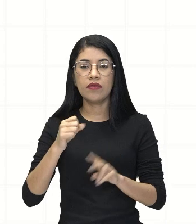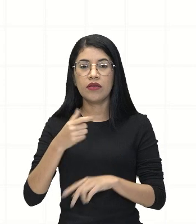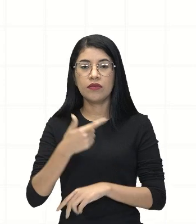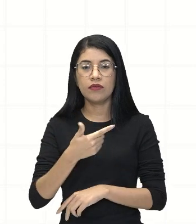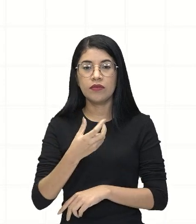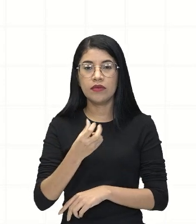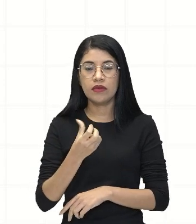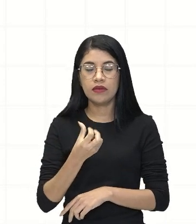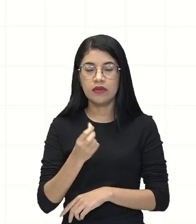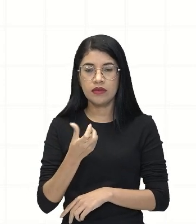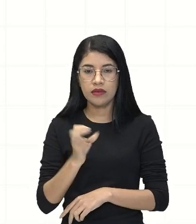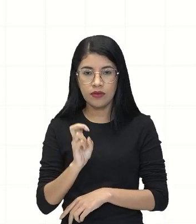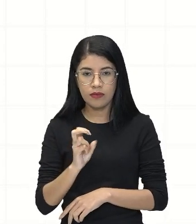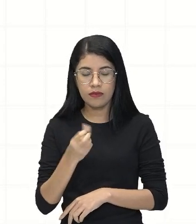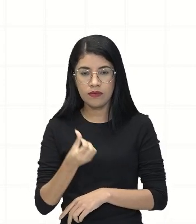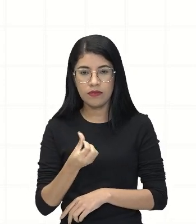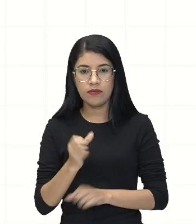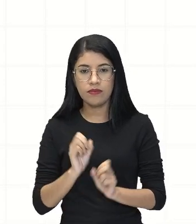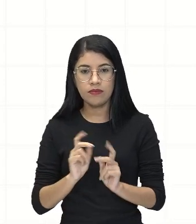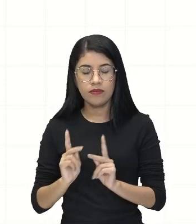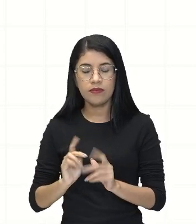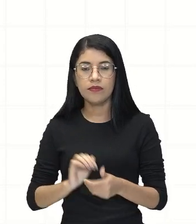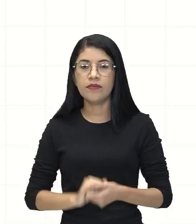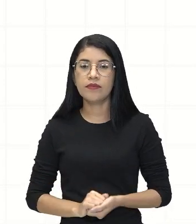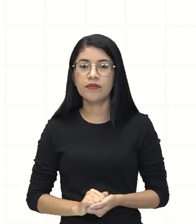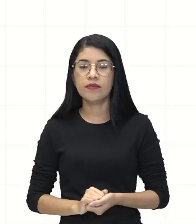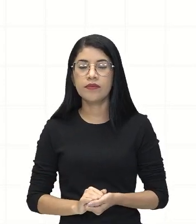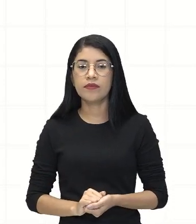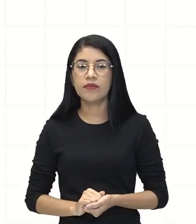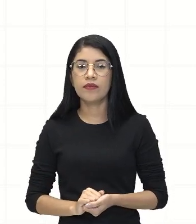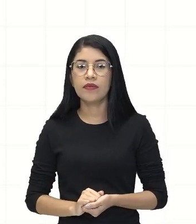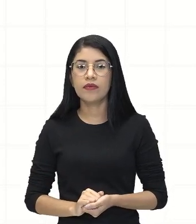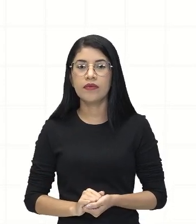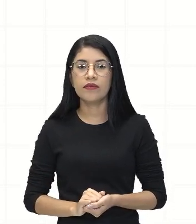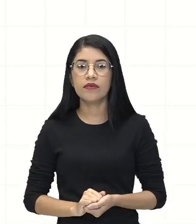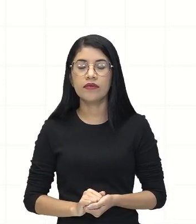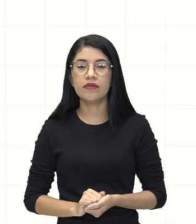256. Tranquilo? De boa?